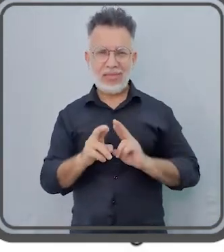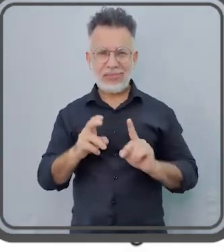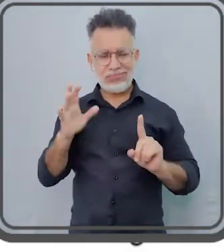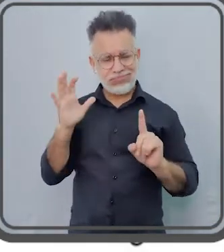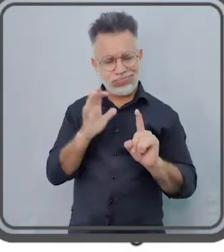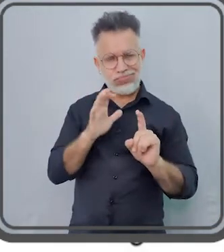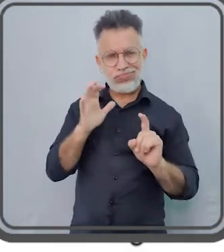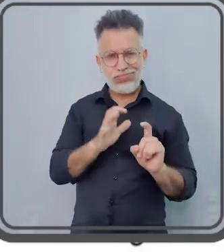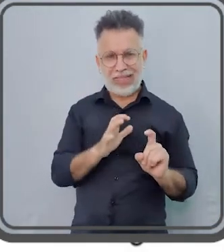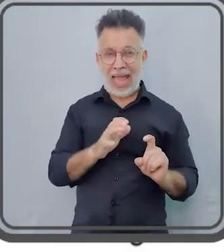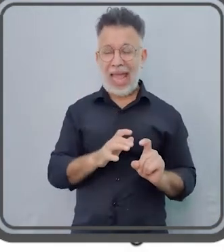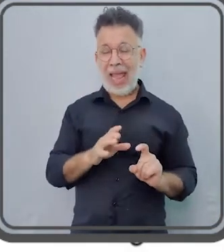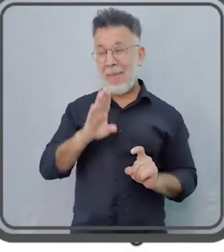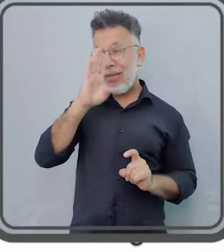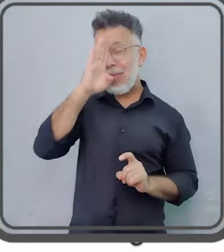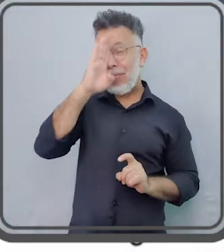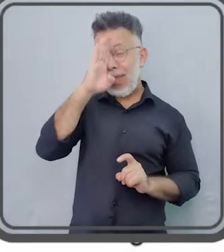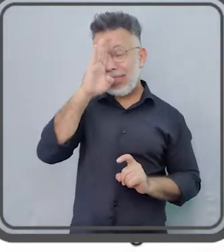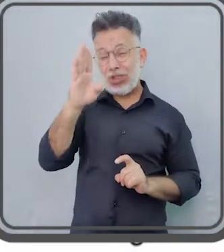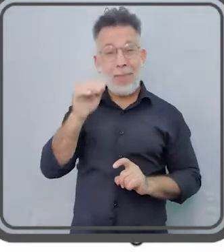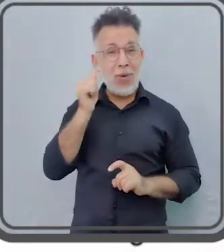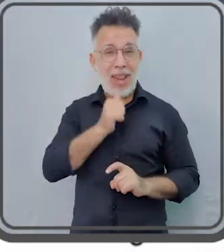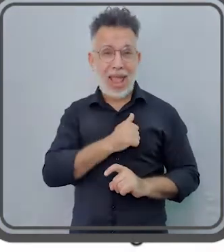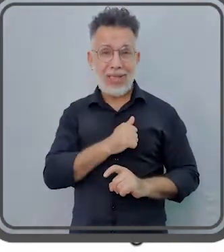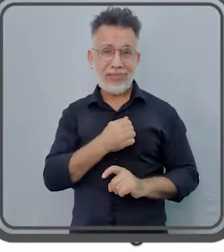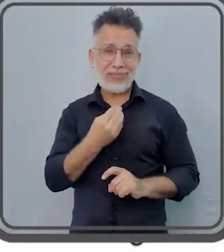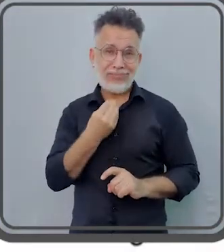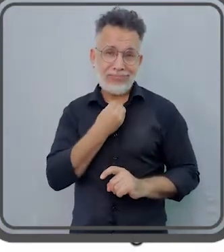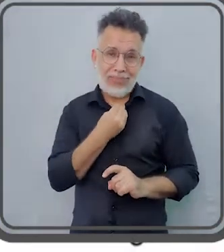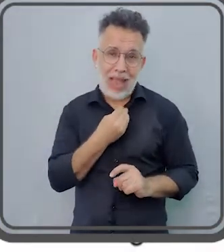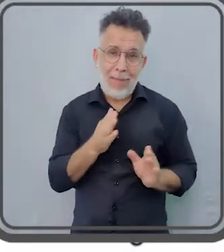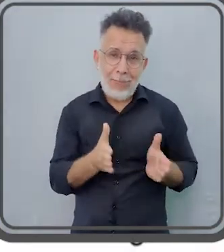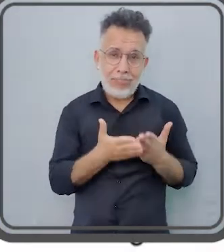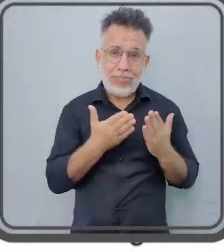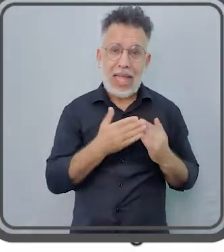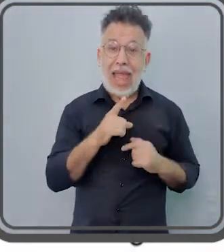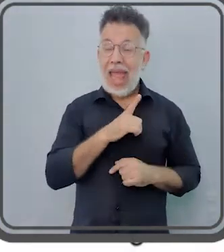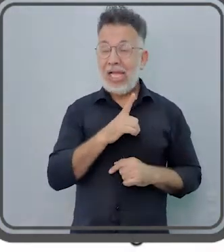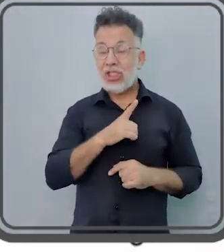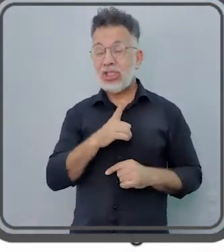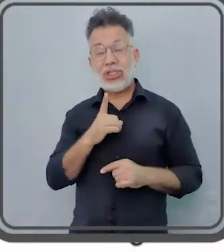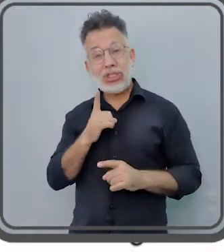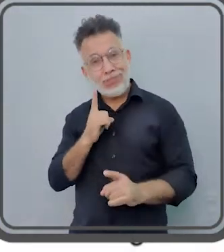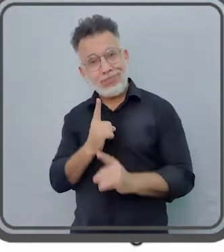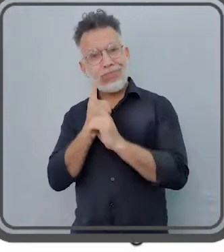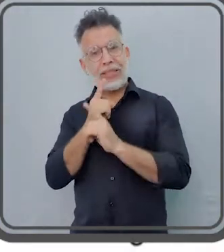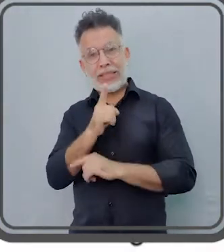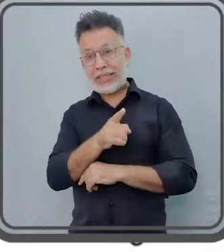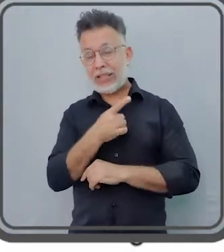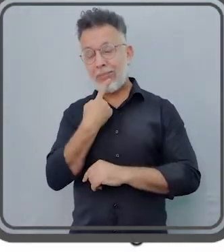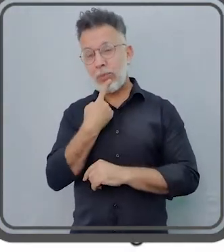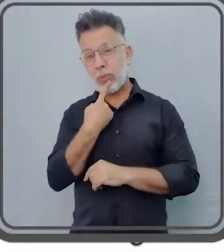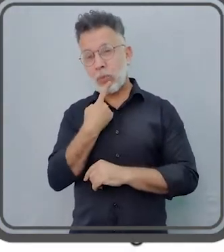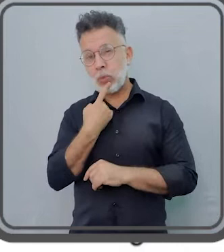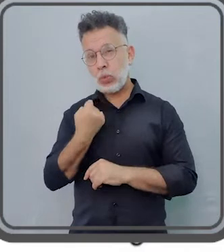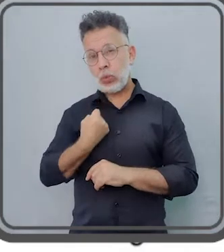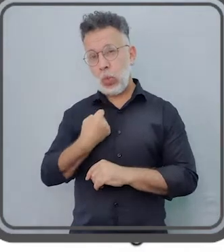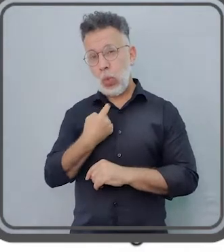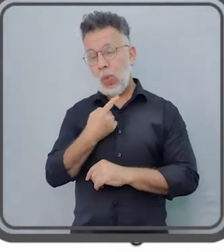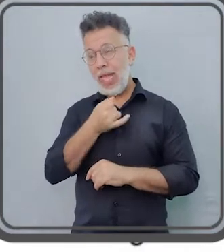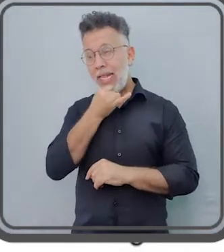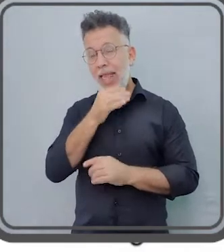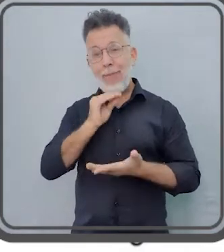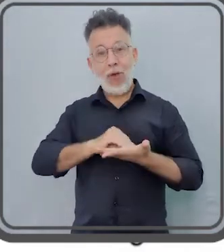vulnerabilidade social, a gente entende e encontra ali indicadores, por exemplo, a falta de